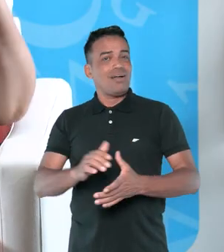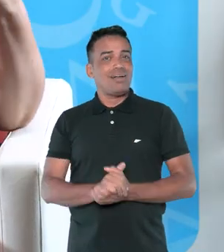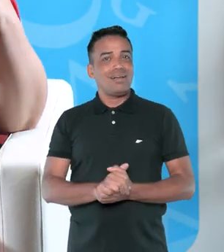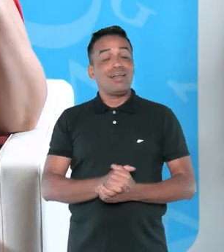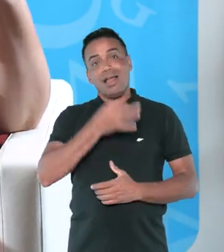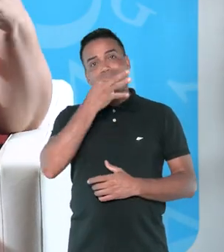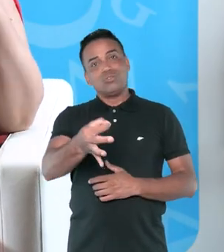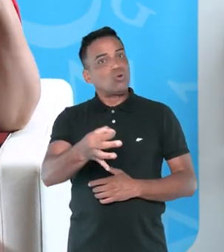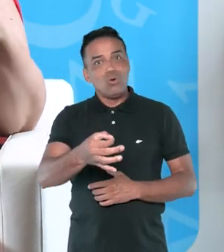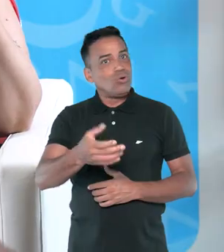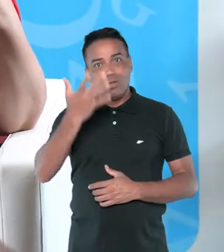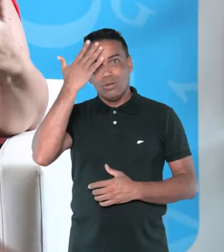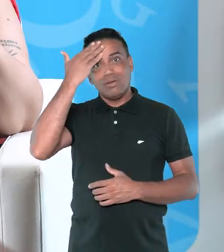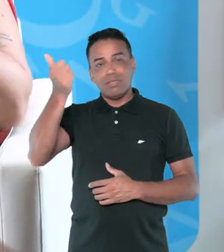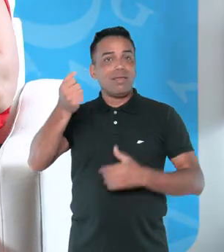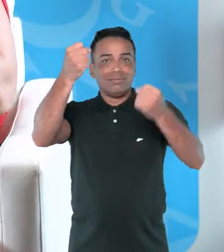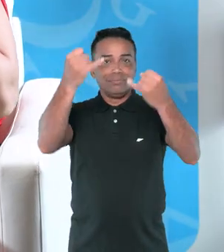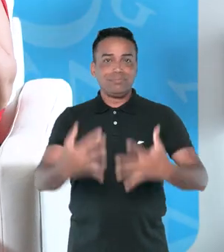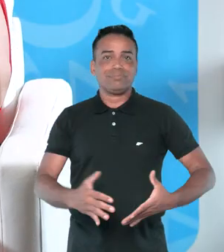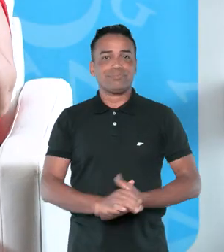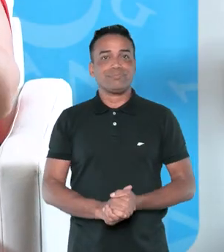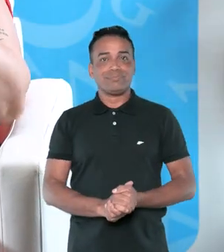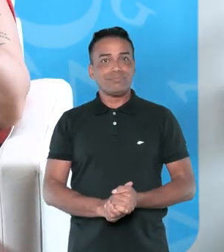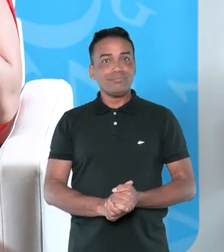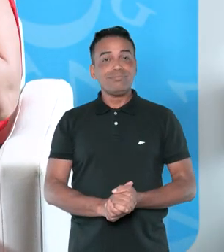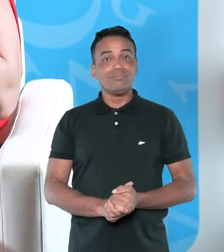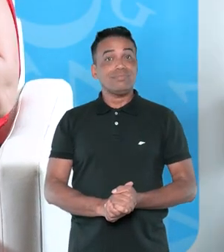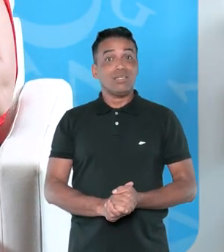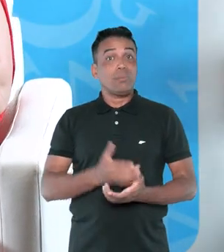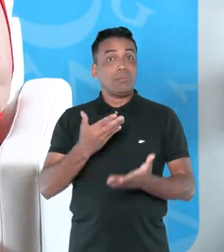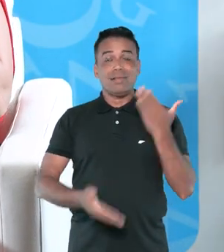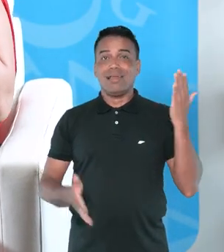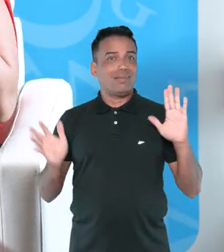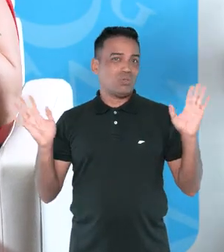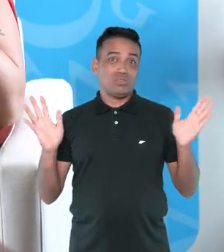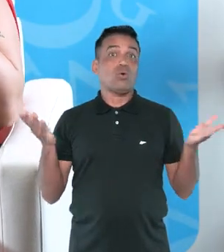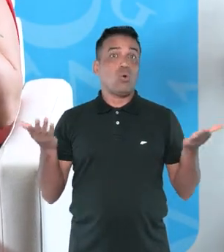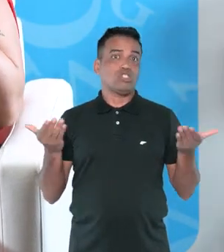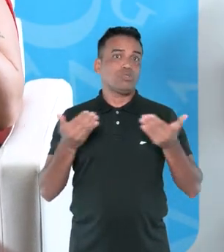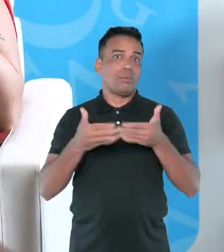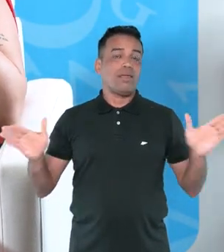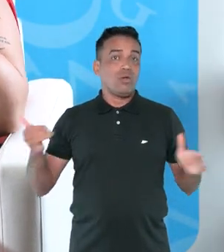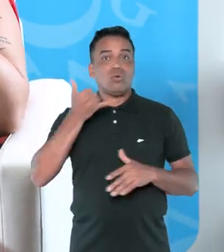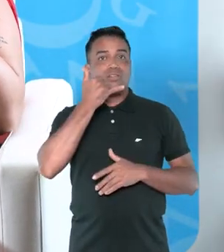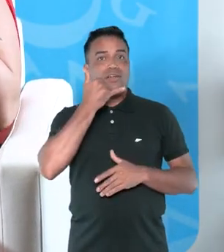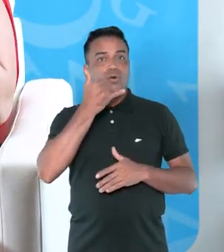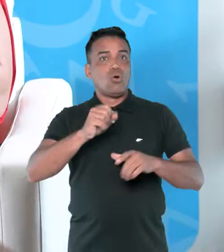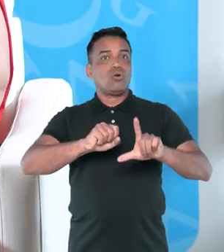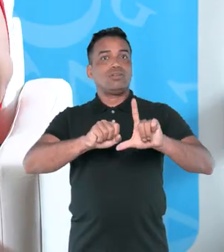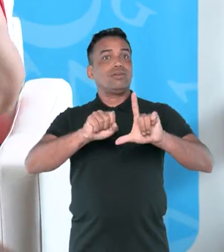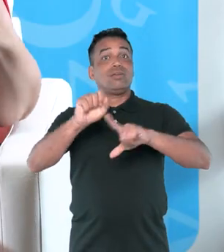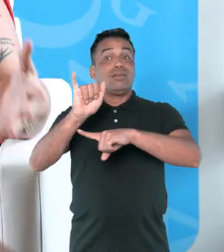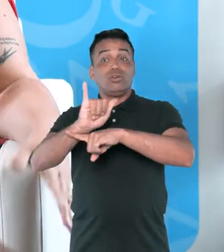Ele achou que eu não estava sabendo explicar, que a gente estava se perdendo na tradução. E não era como hoje, que eu podia abrir o celular, né, e mostrar